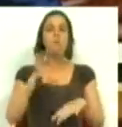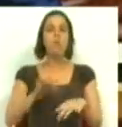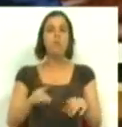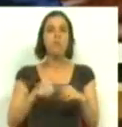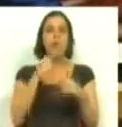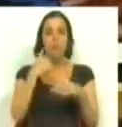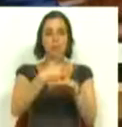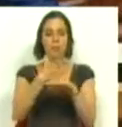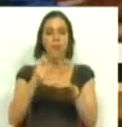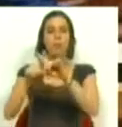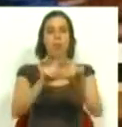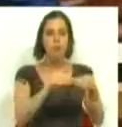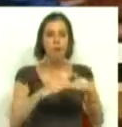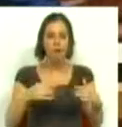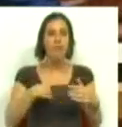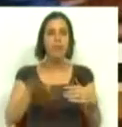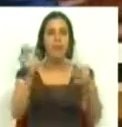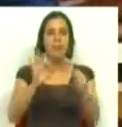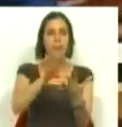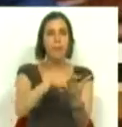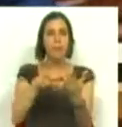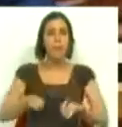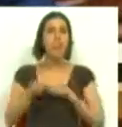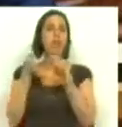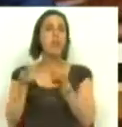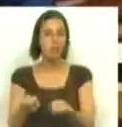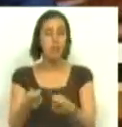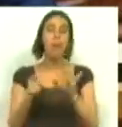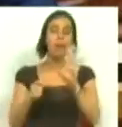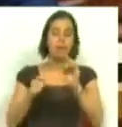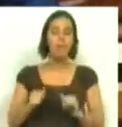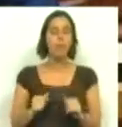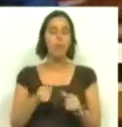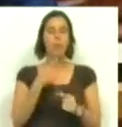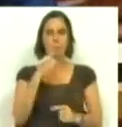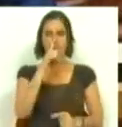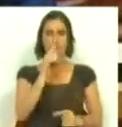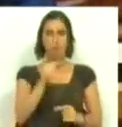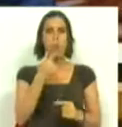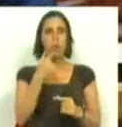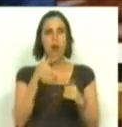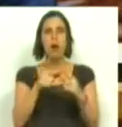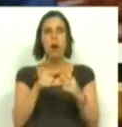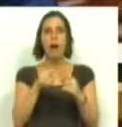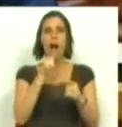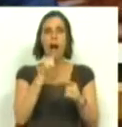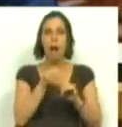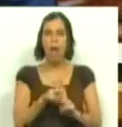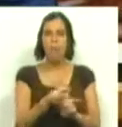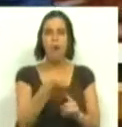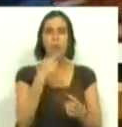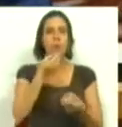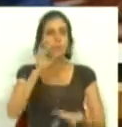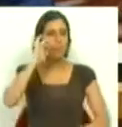de sobredimensionamento na fase de planeamento e investimento. E ainda, a elevada intensidade hídrica e